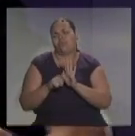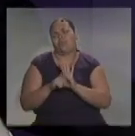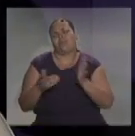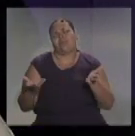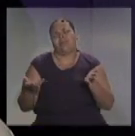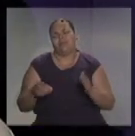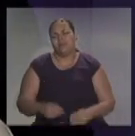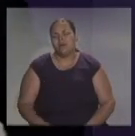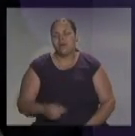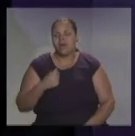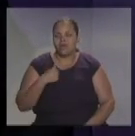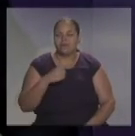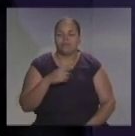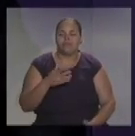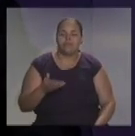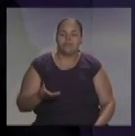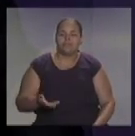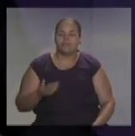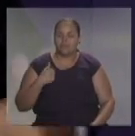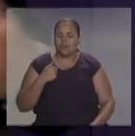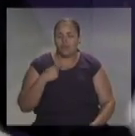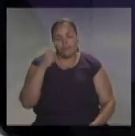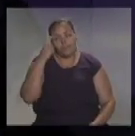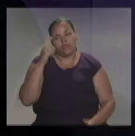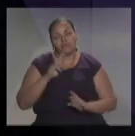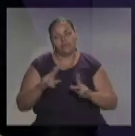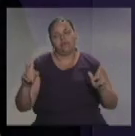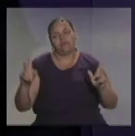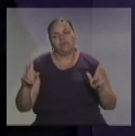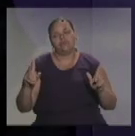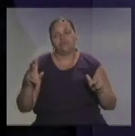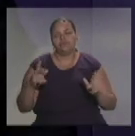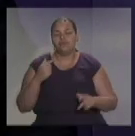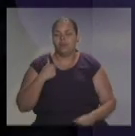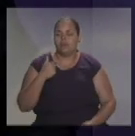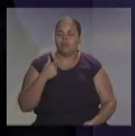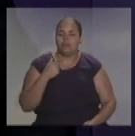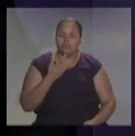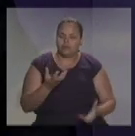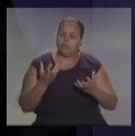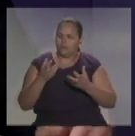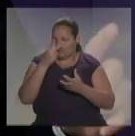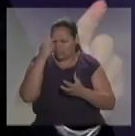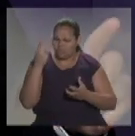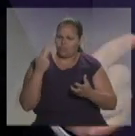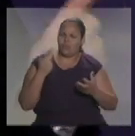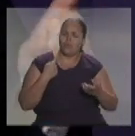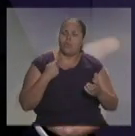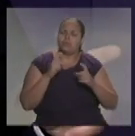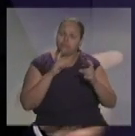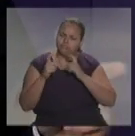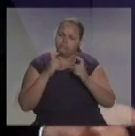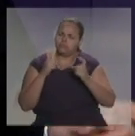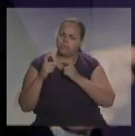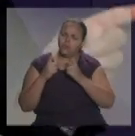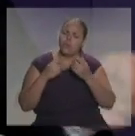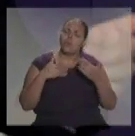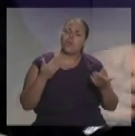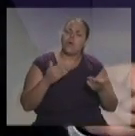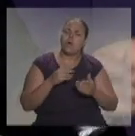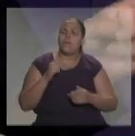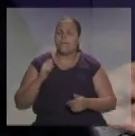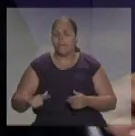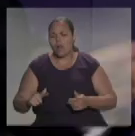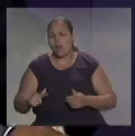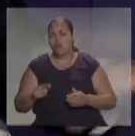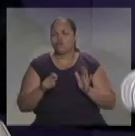tem o seu eleitorado. Eu penso diferente. Eu quero que as pessoas possam debater e discutir qual o